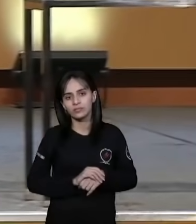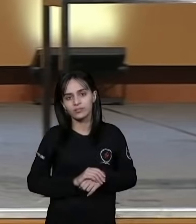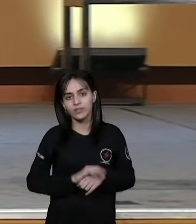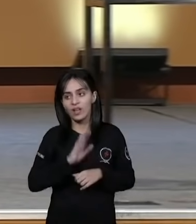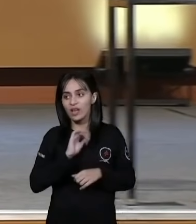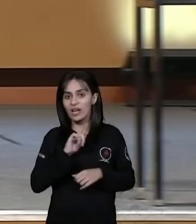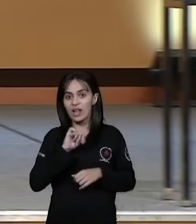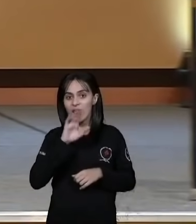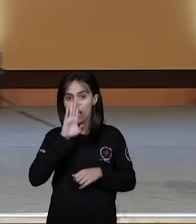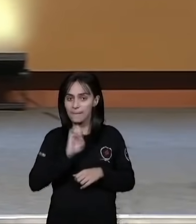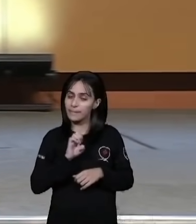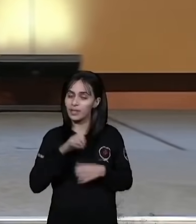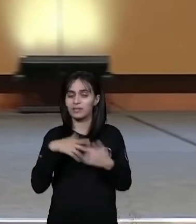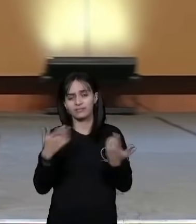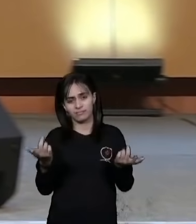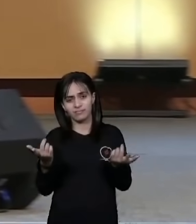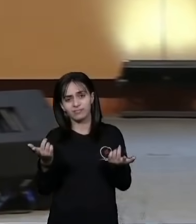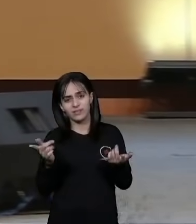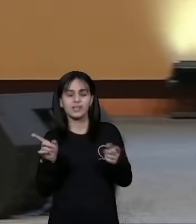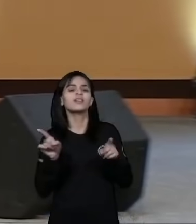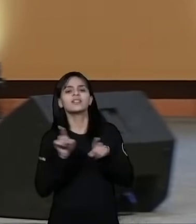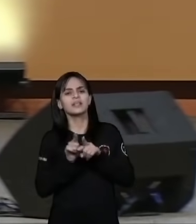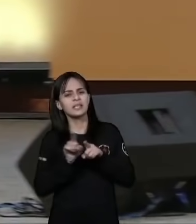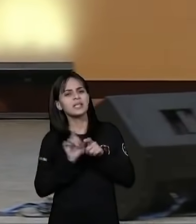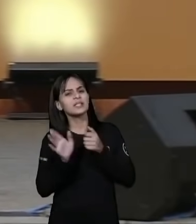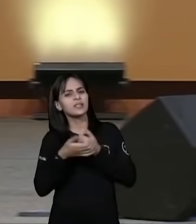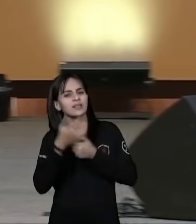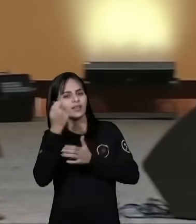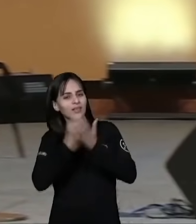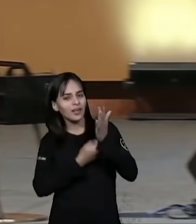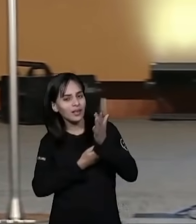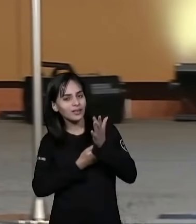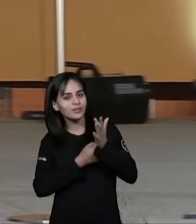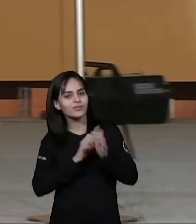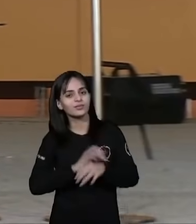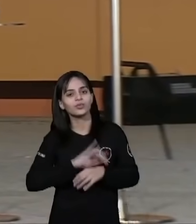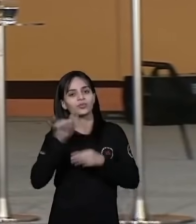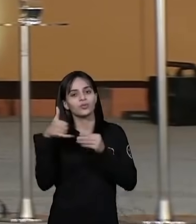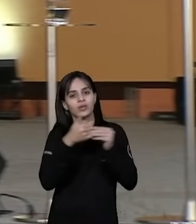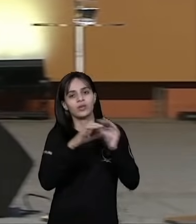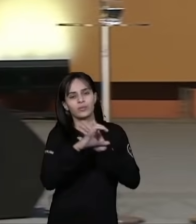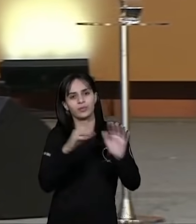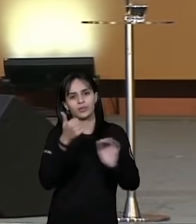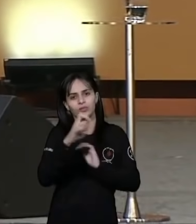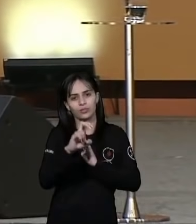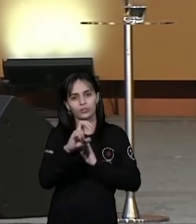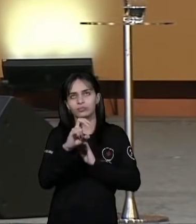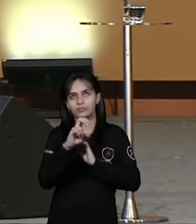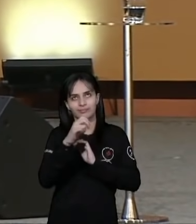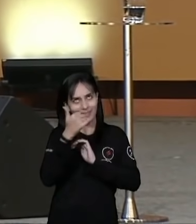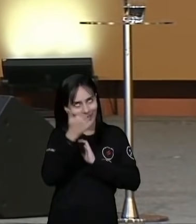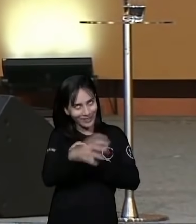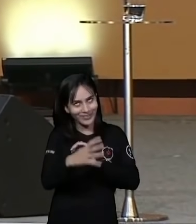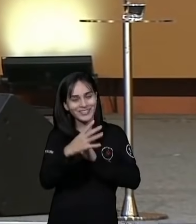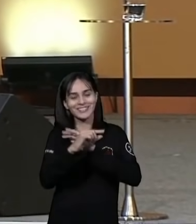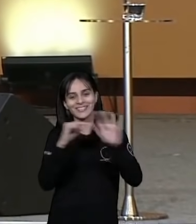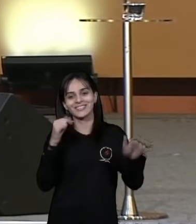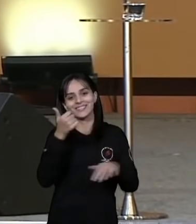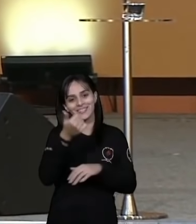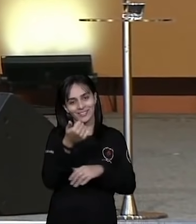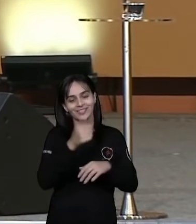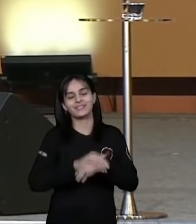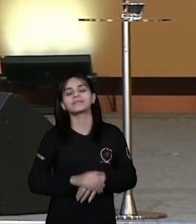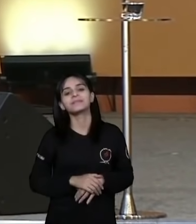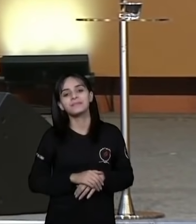o Caleb eu também esconde uma parte do texto de Josué 14 12 dali é